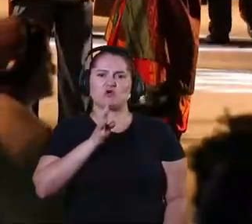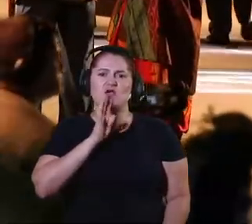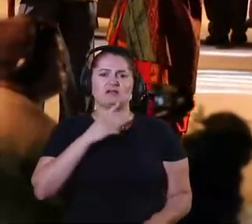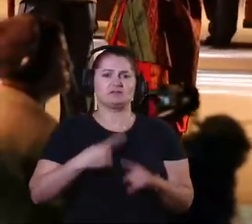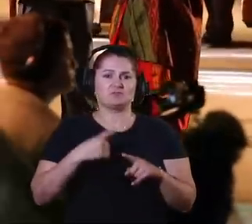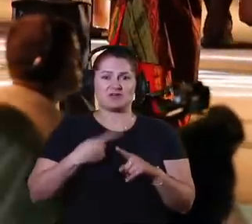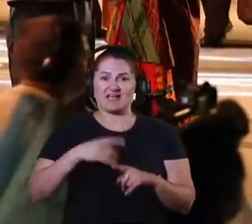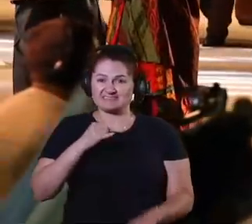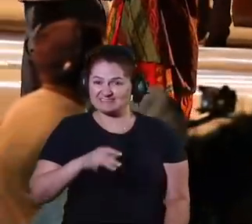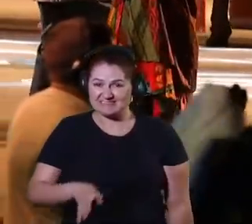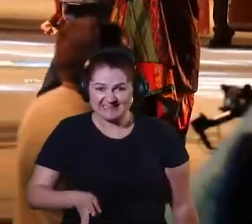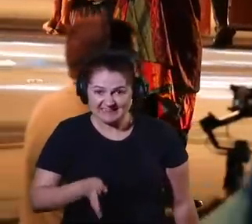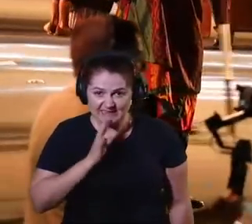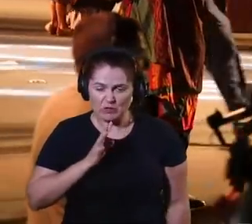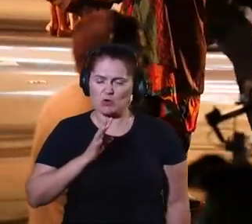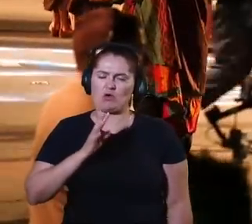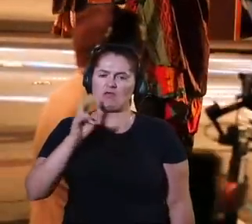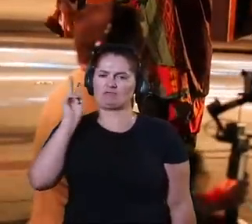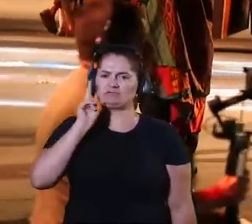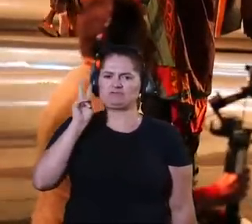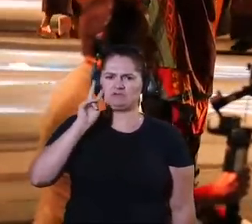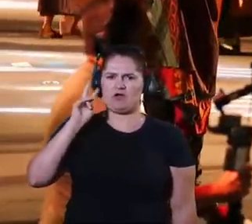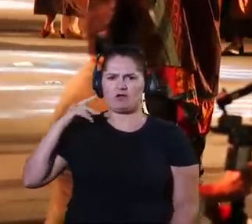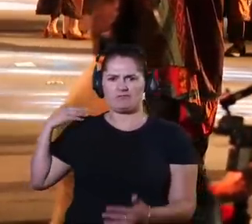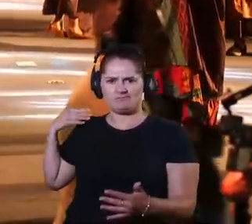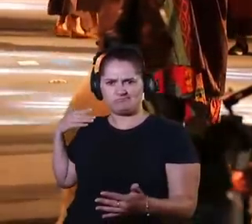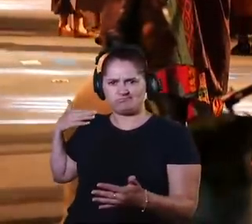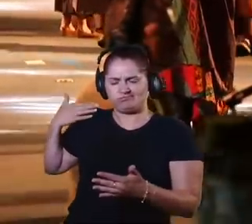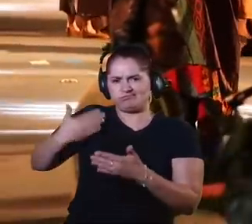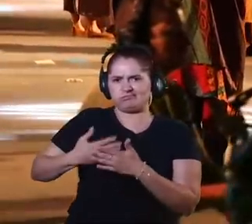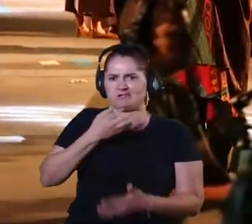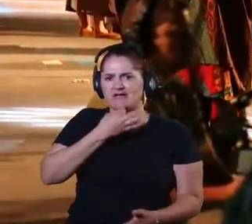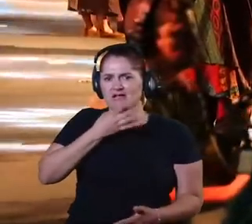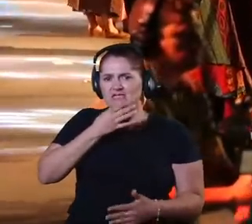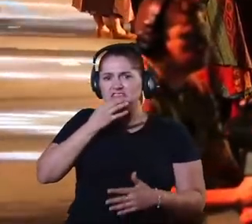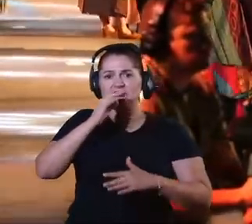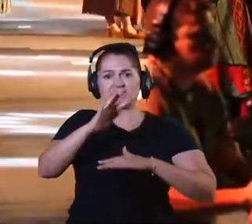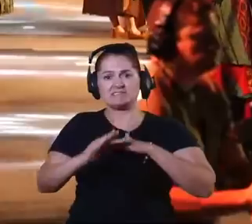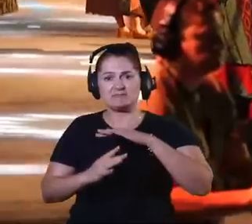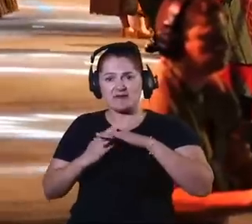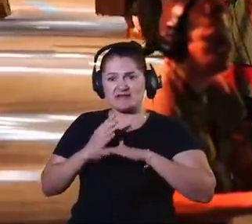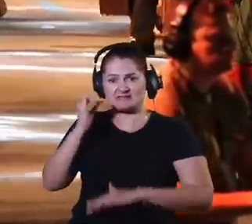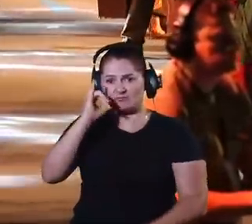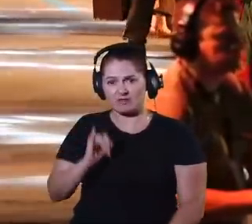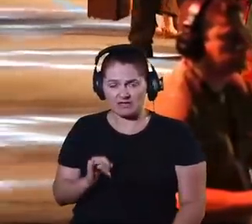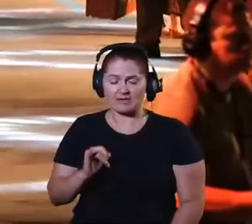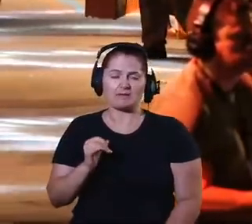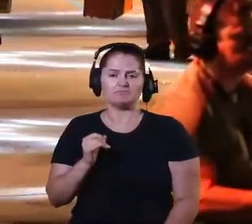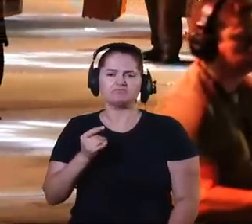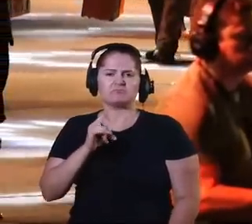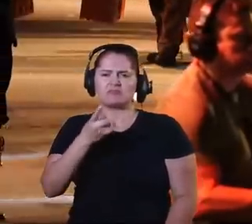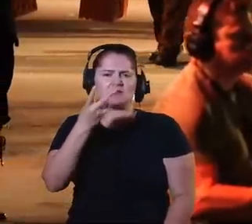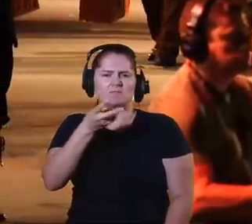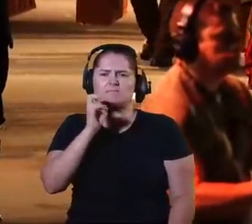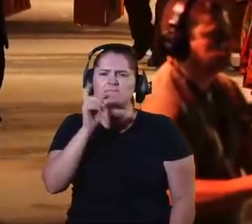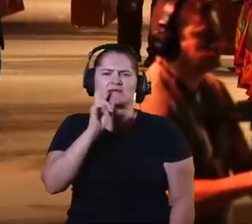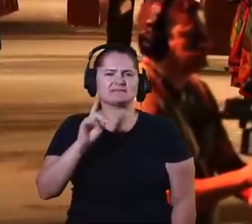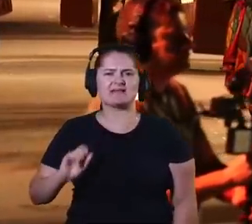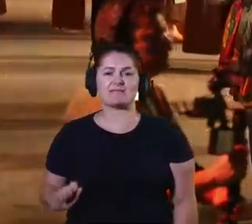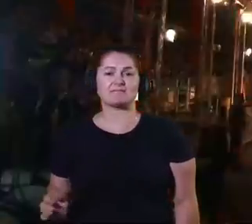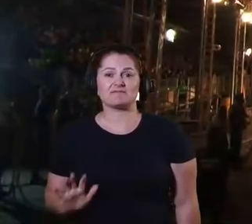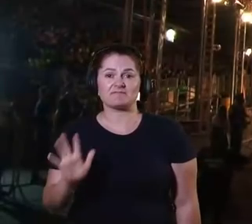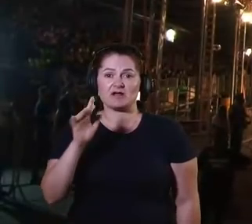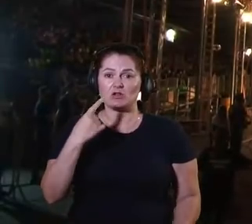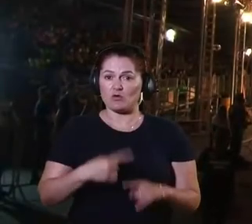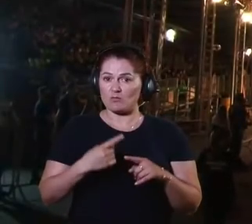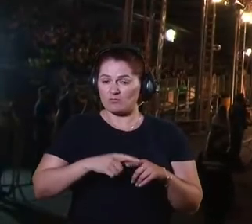conhece a história de Caxias do Sul, a história da imigração italiana, talvez não dê tanto valor por tudo que esses imigrantes